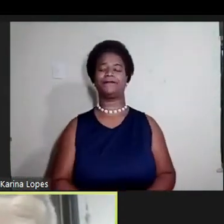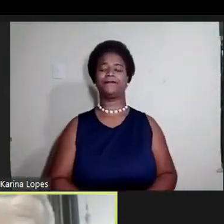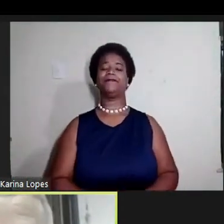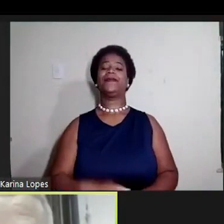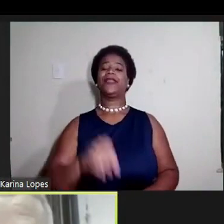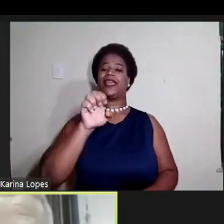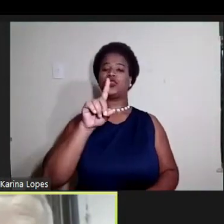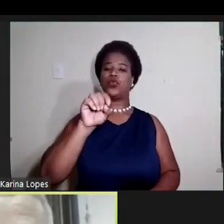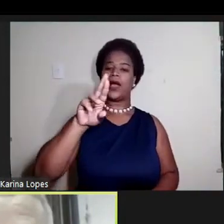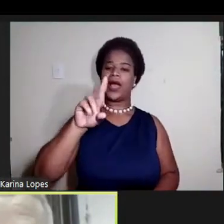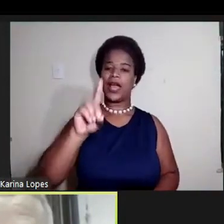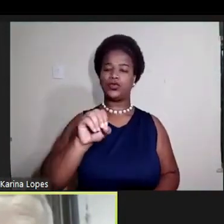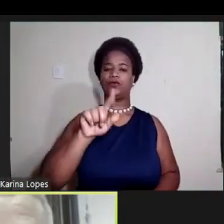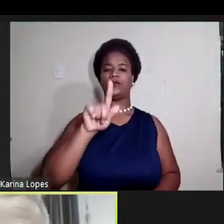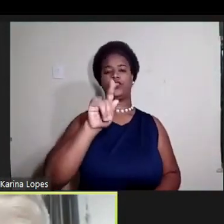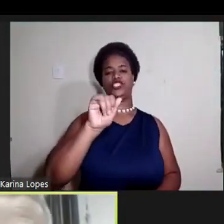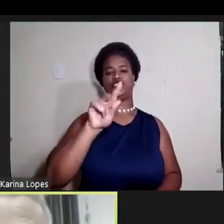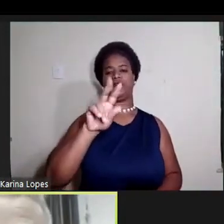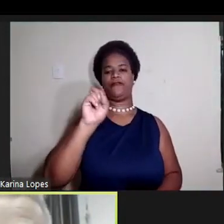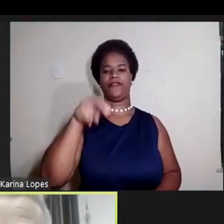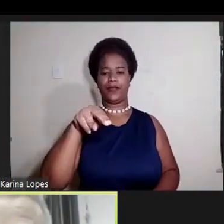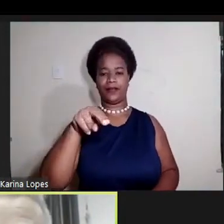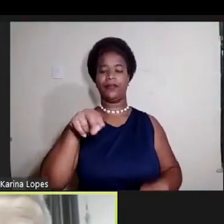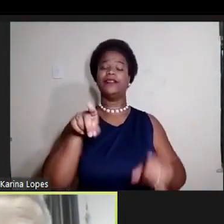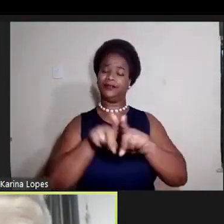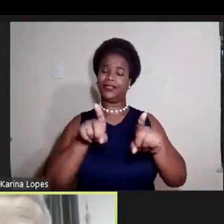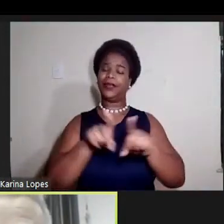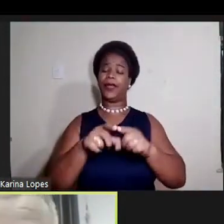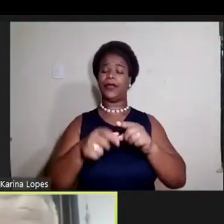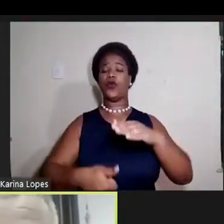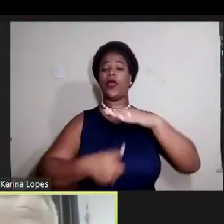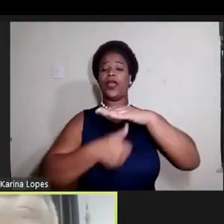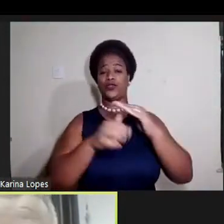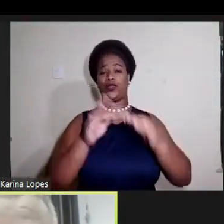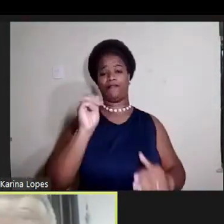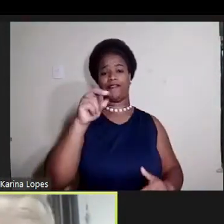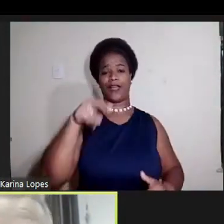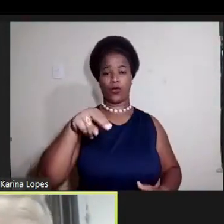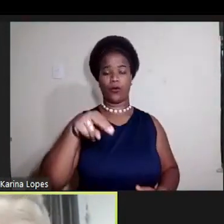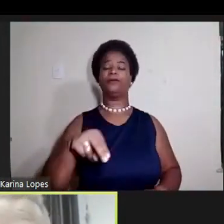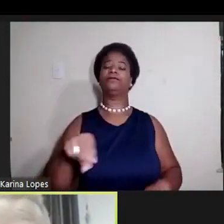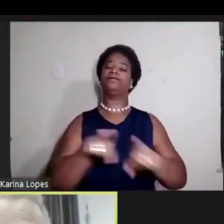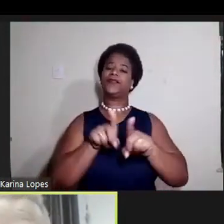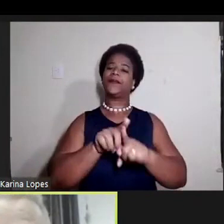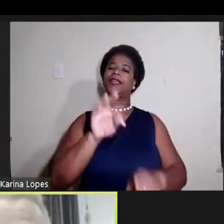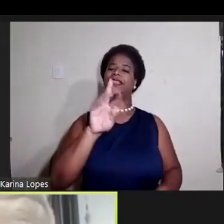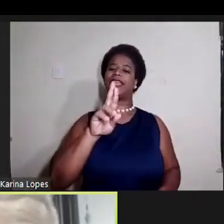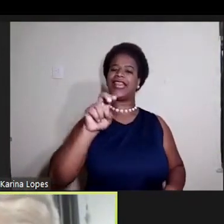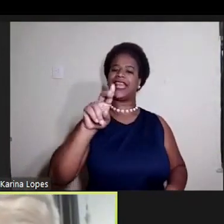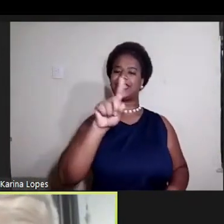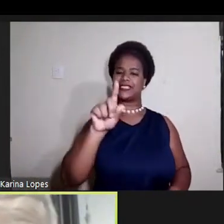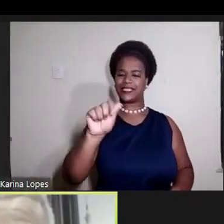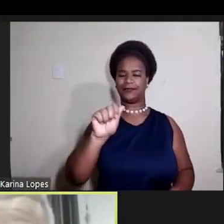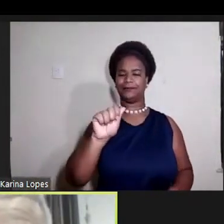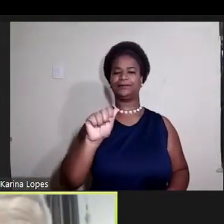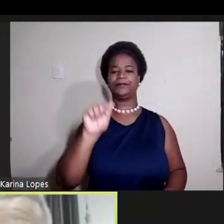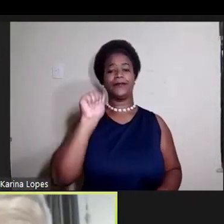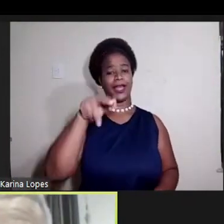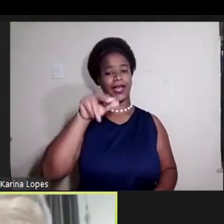Gilvan, meu por na Facom, Teresa Bustamante, a nossa Teita, Ana